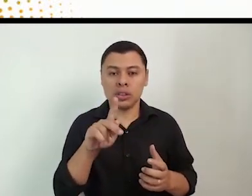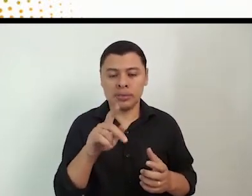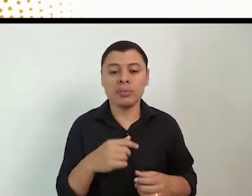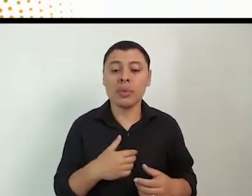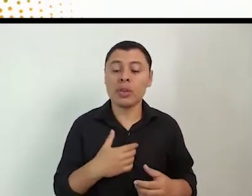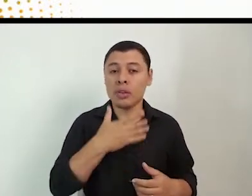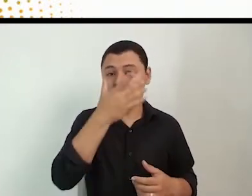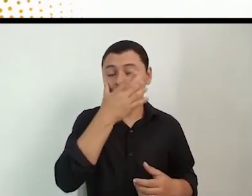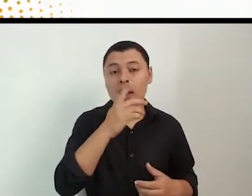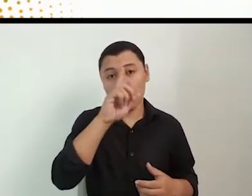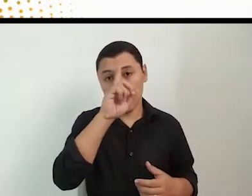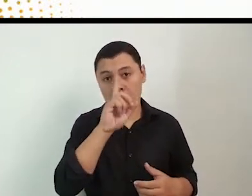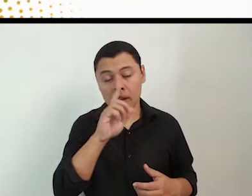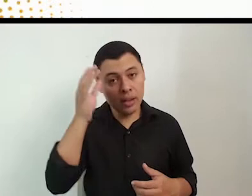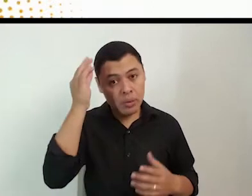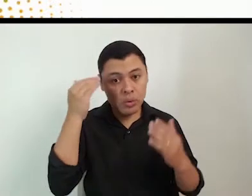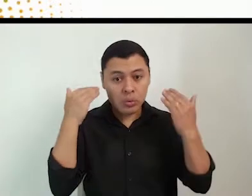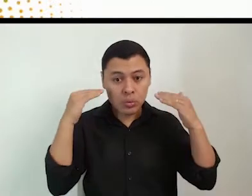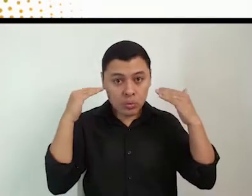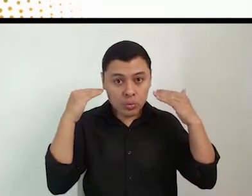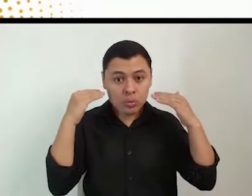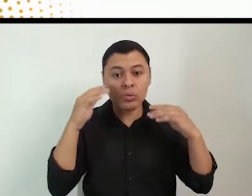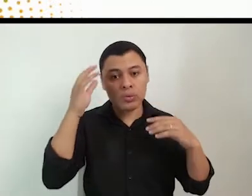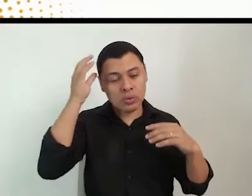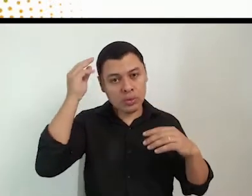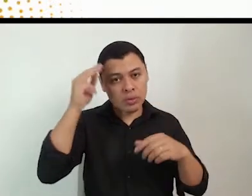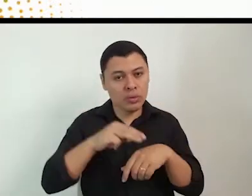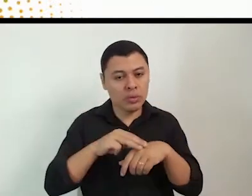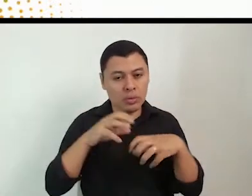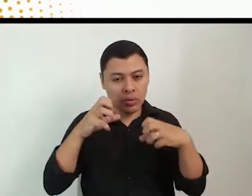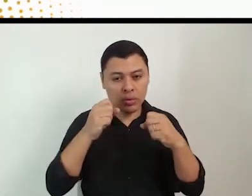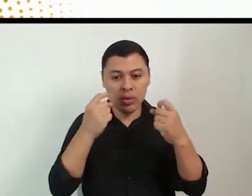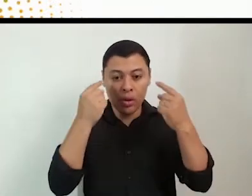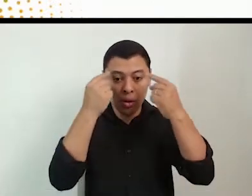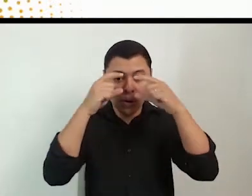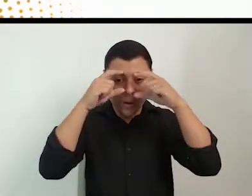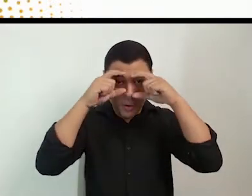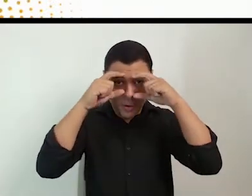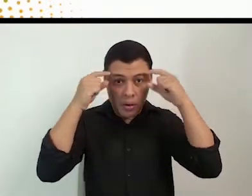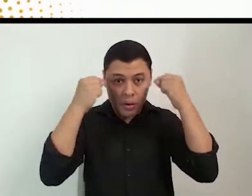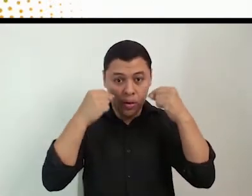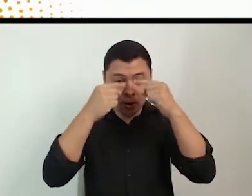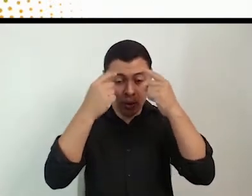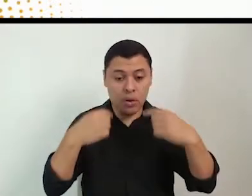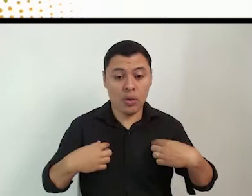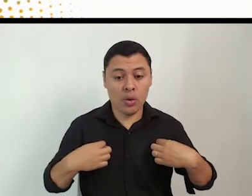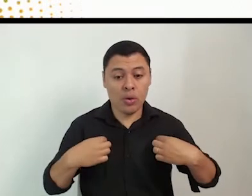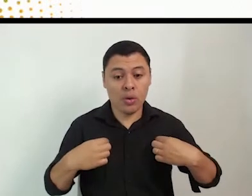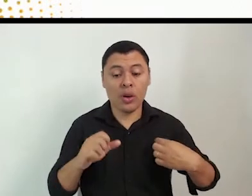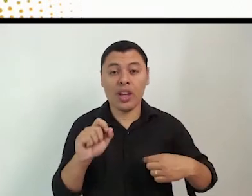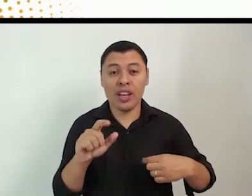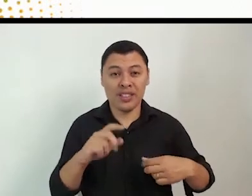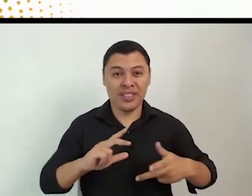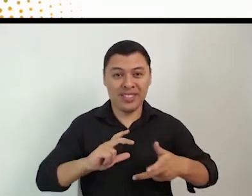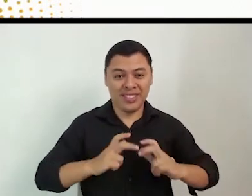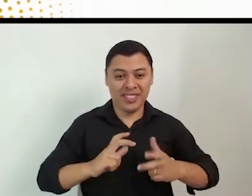curto, castanho escuro, óculos ovalados, estou usando uma camiseta azul aqui do